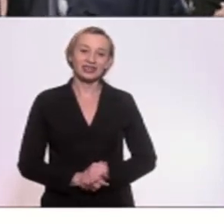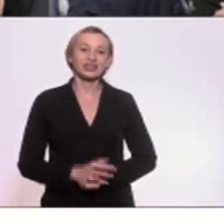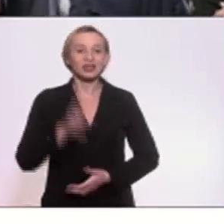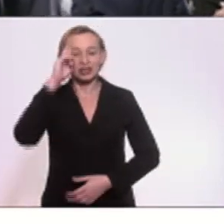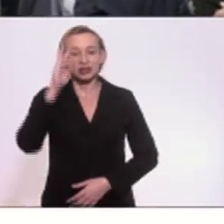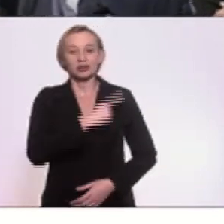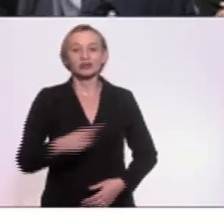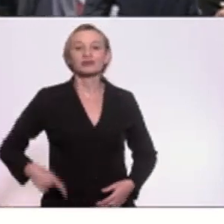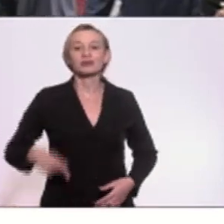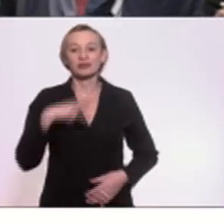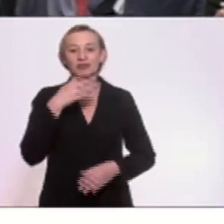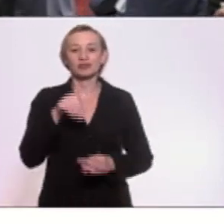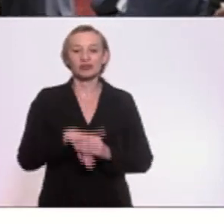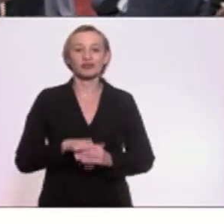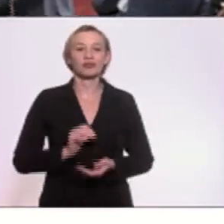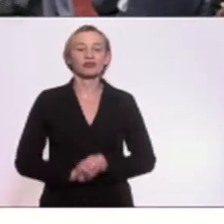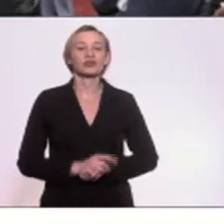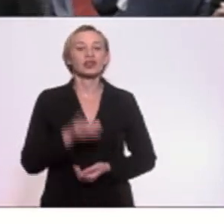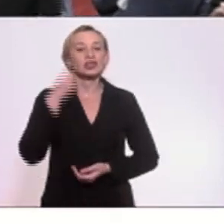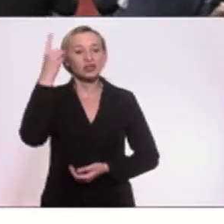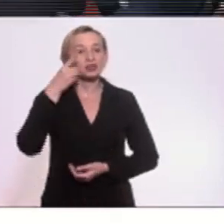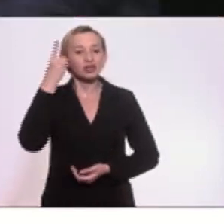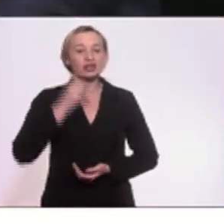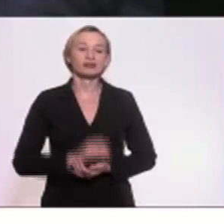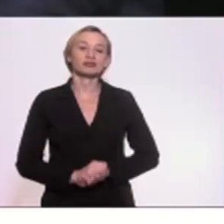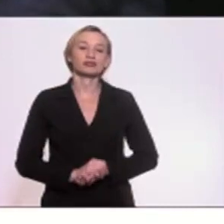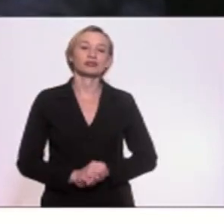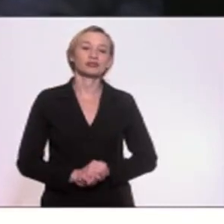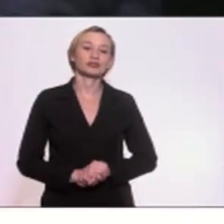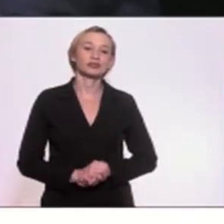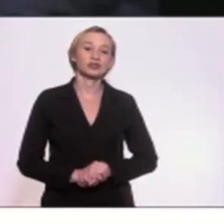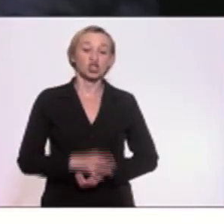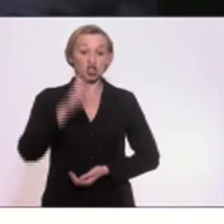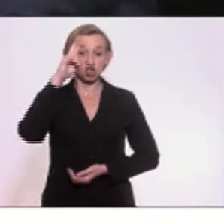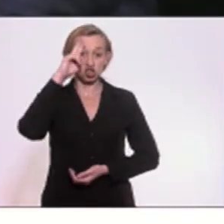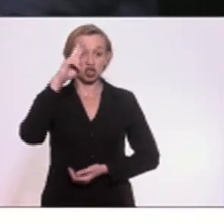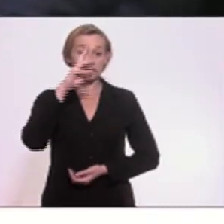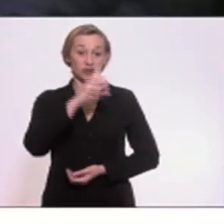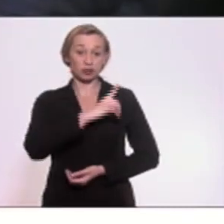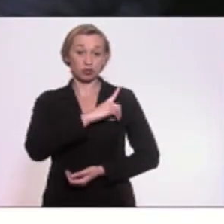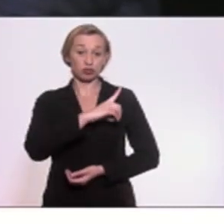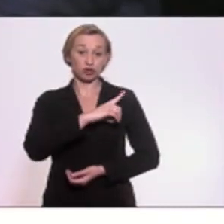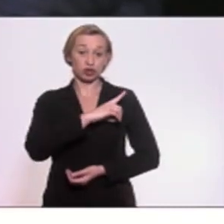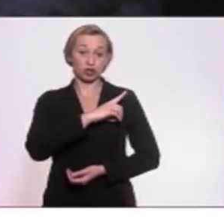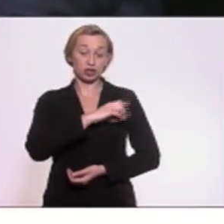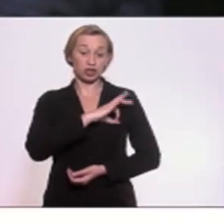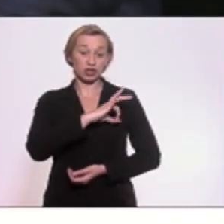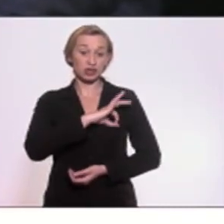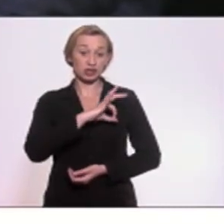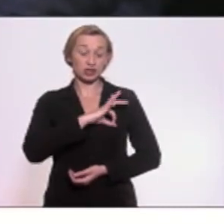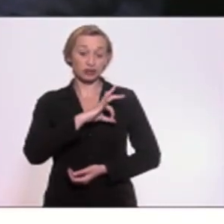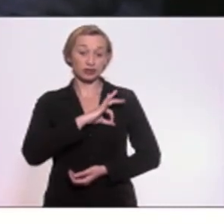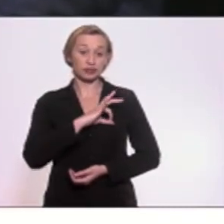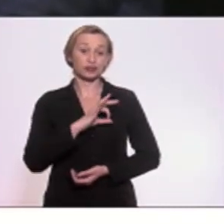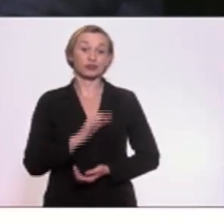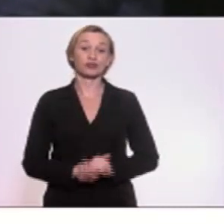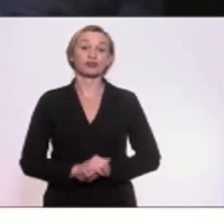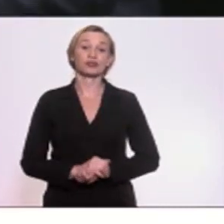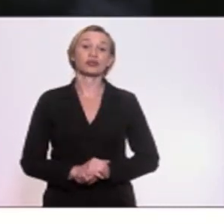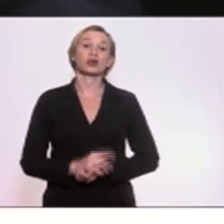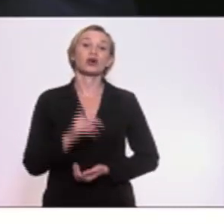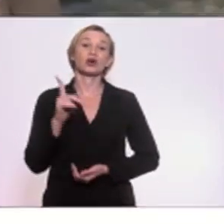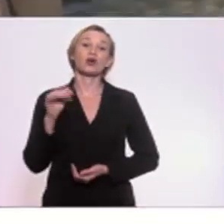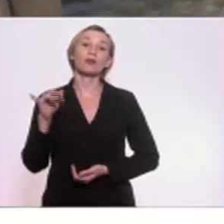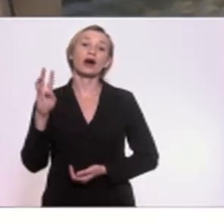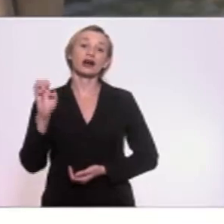Presidente, para declarar o voto. Deputado comandante de Friburgo. Muito obrigado. Loubach. Bom,